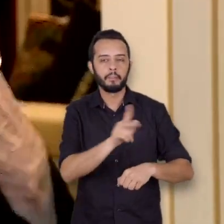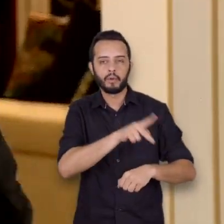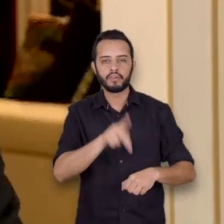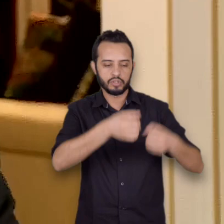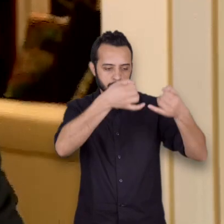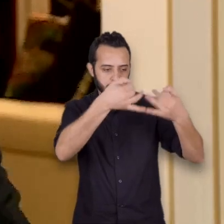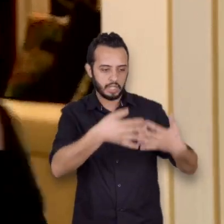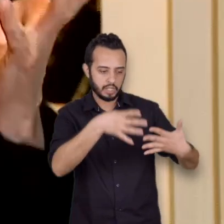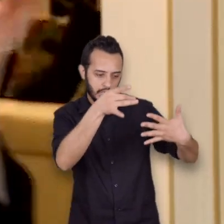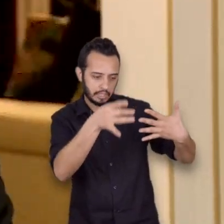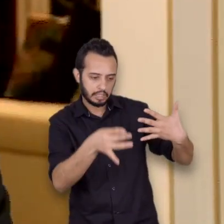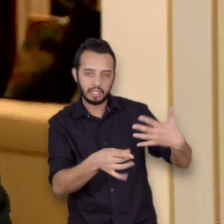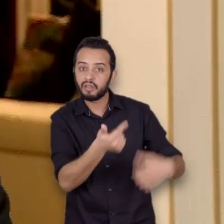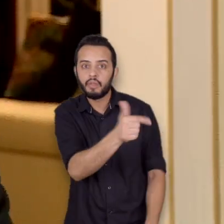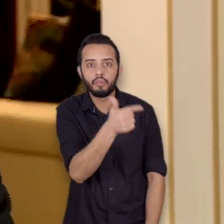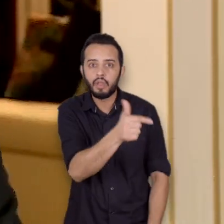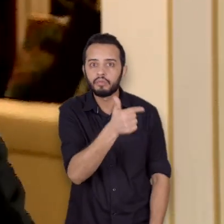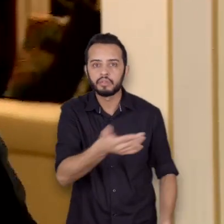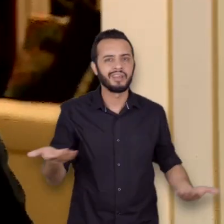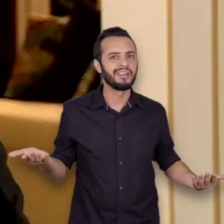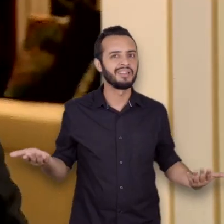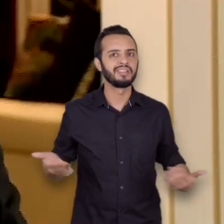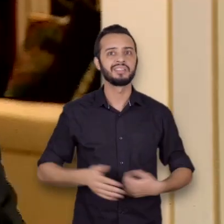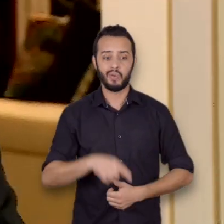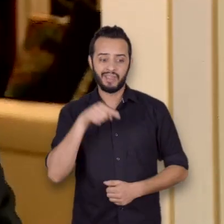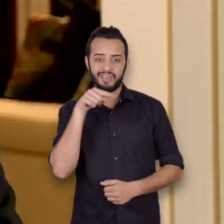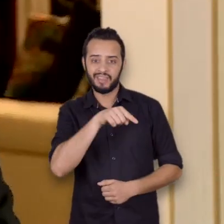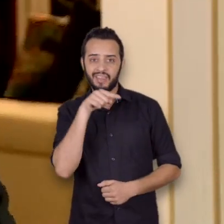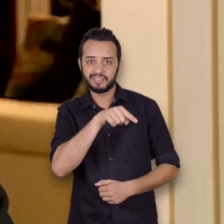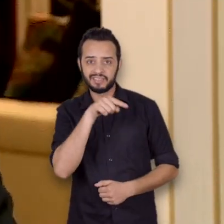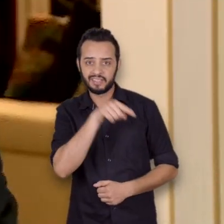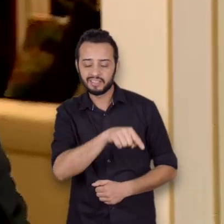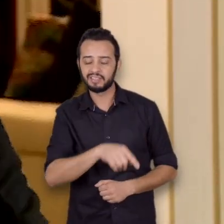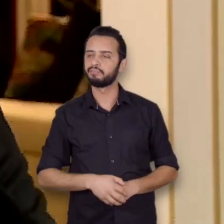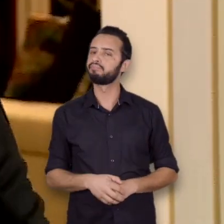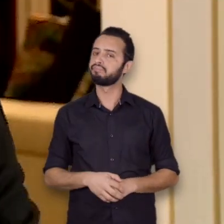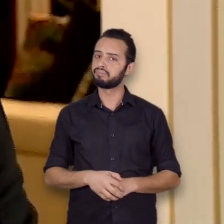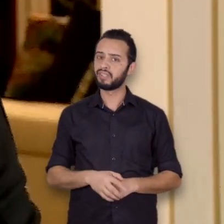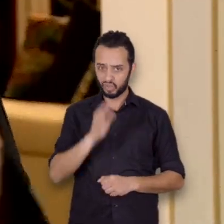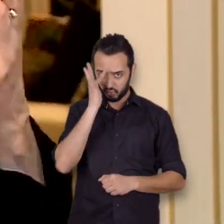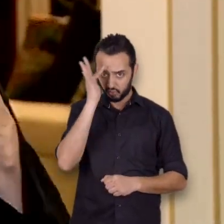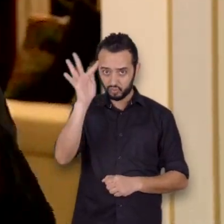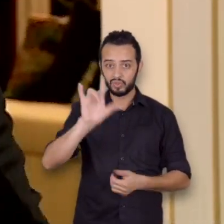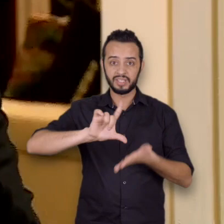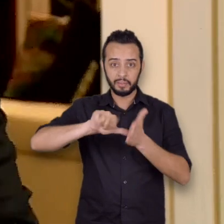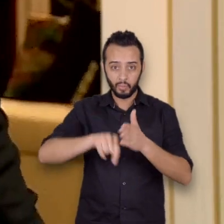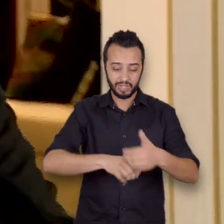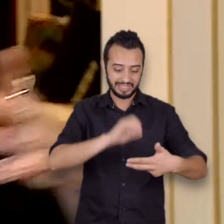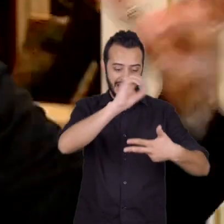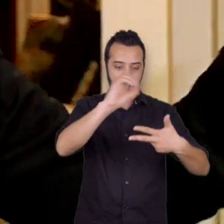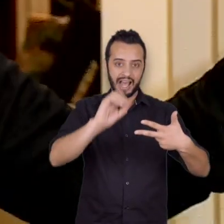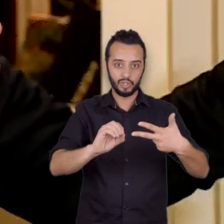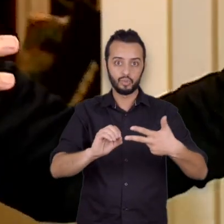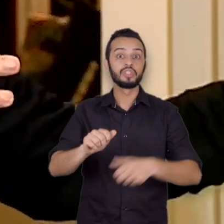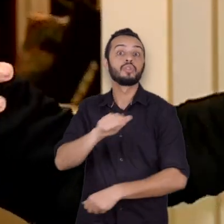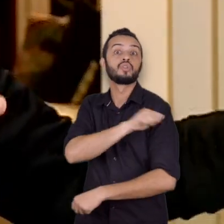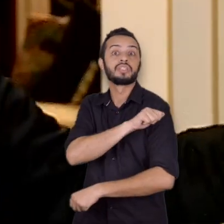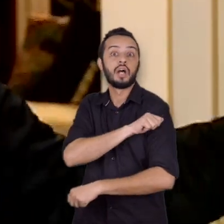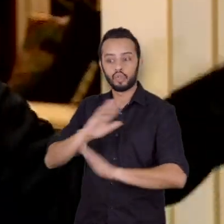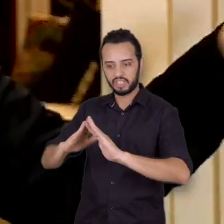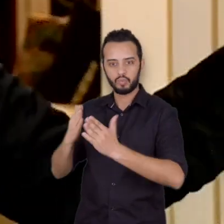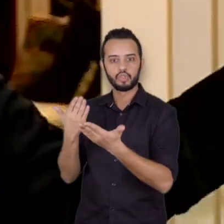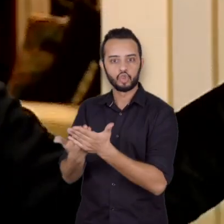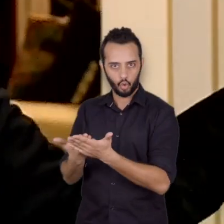de professores, eles não têm nada. E são esses alunos que vão fazer o Enem na mesma data que